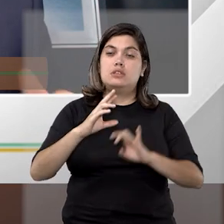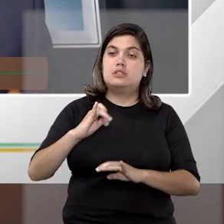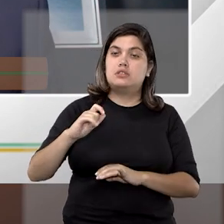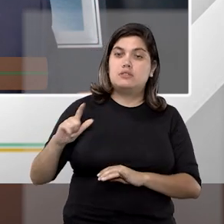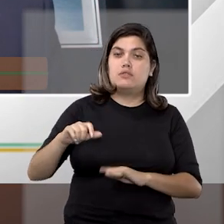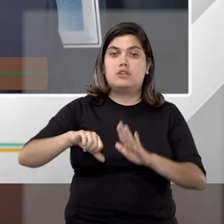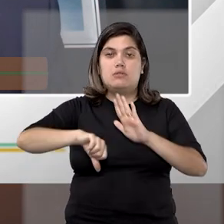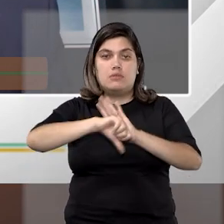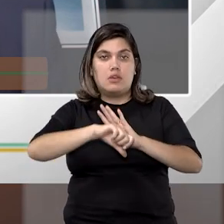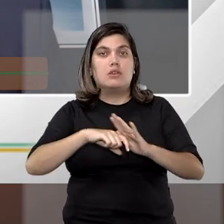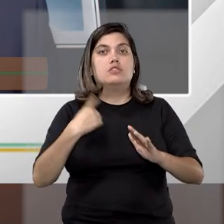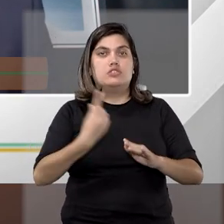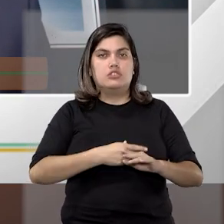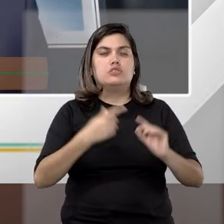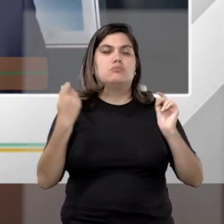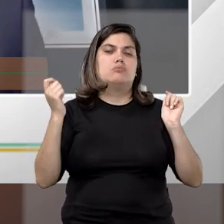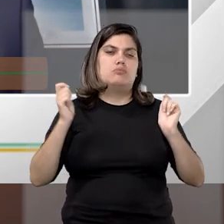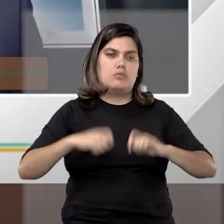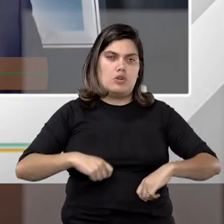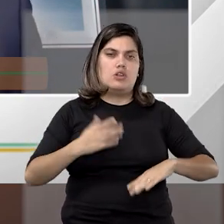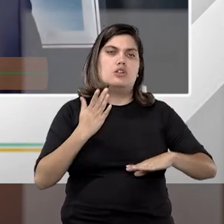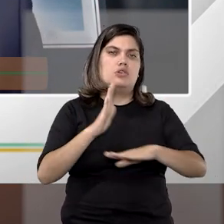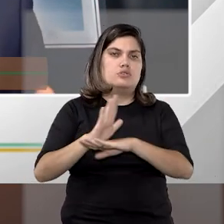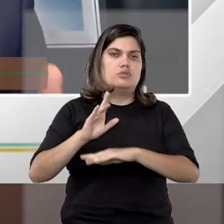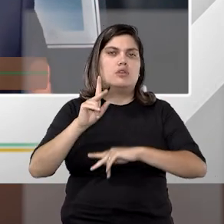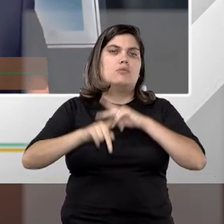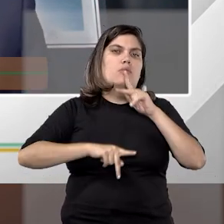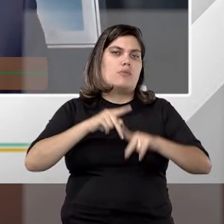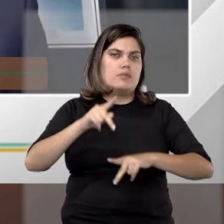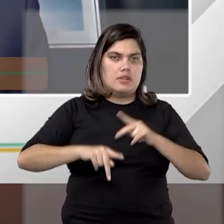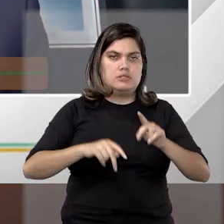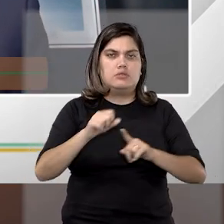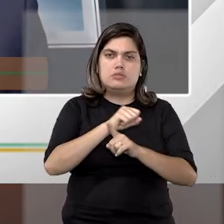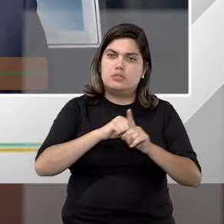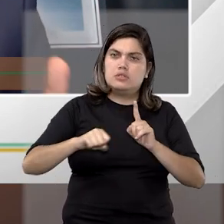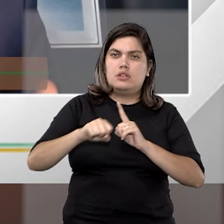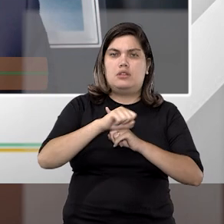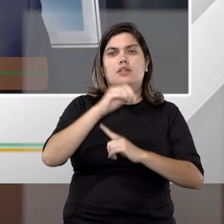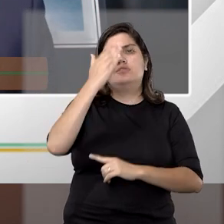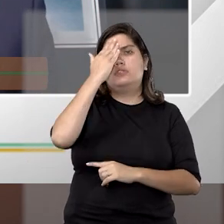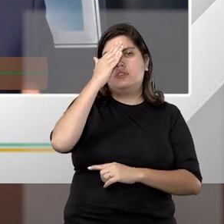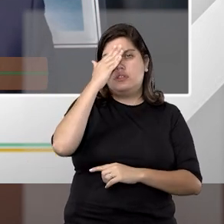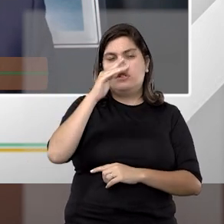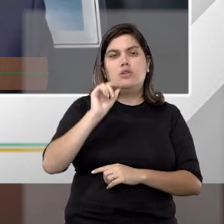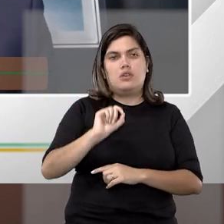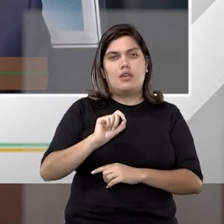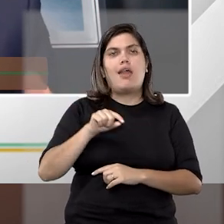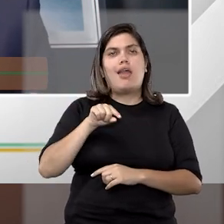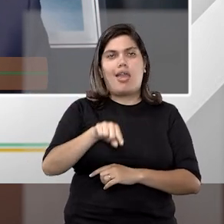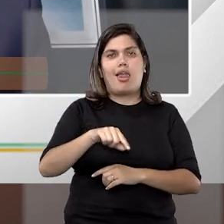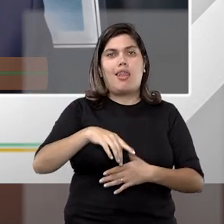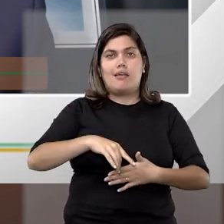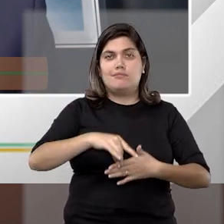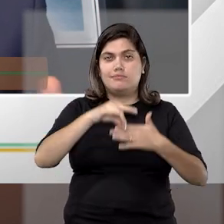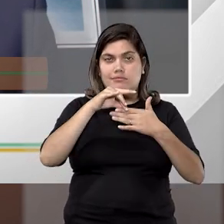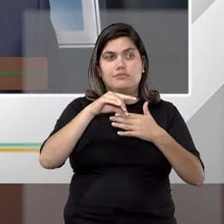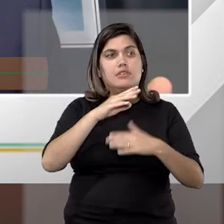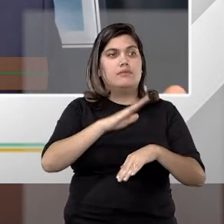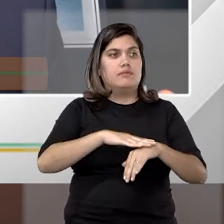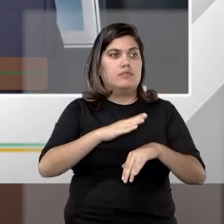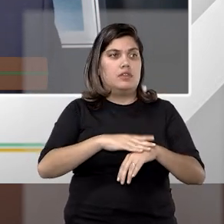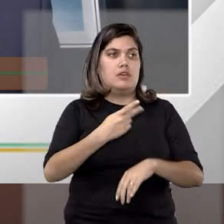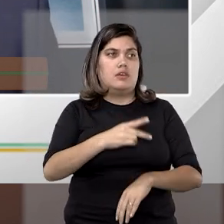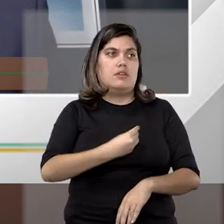juizado especial cível criminal é que a gente pode ajudar a população né a sociedade é entender que ela é